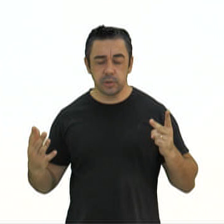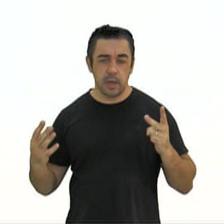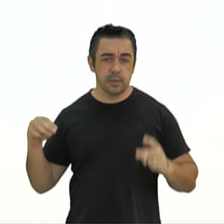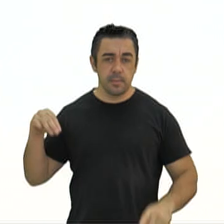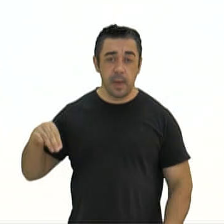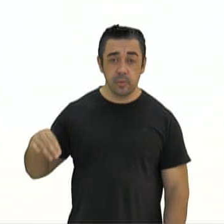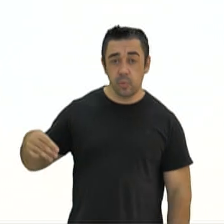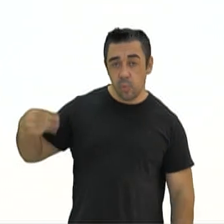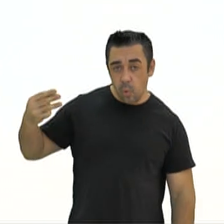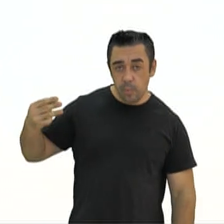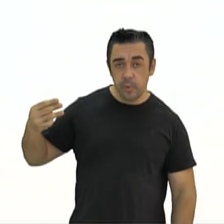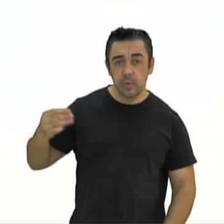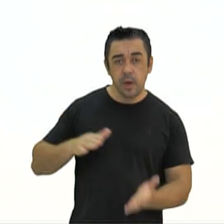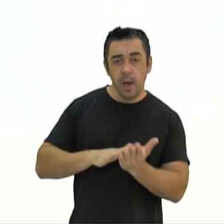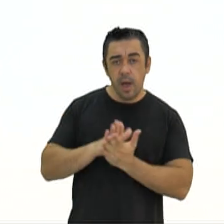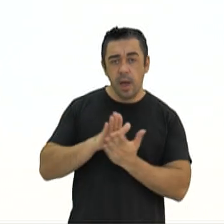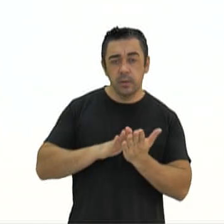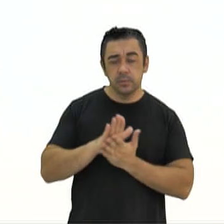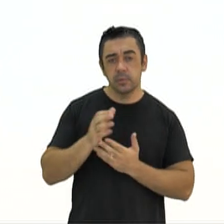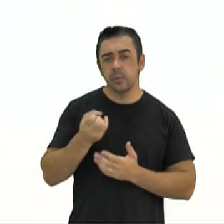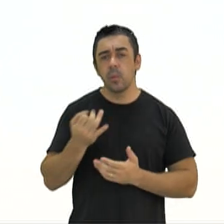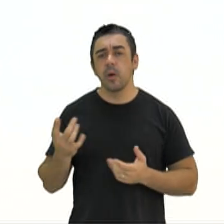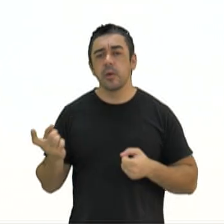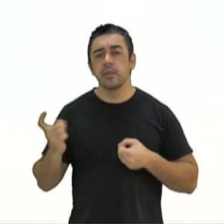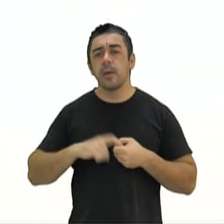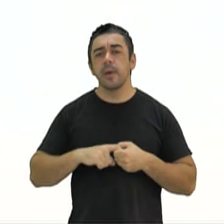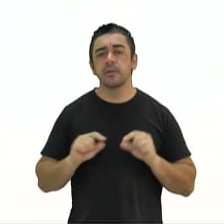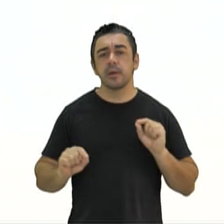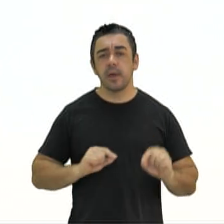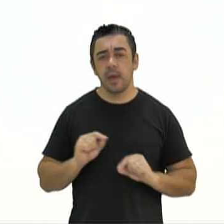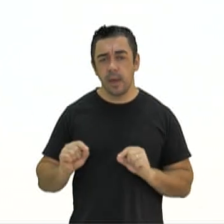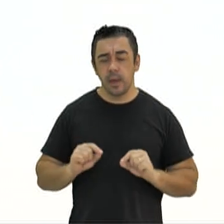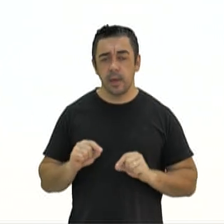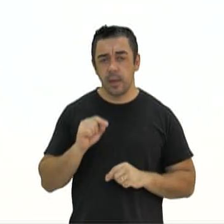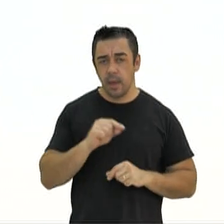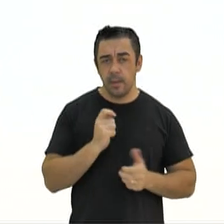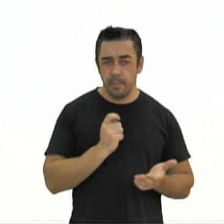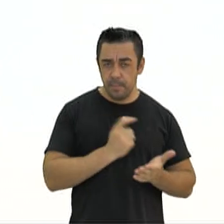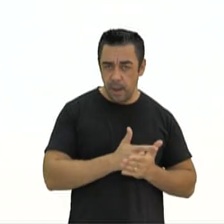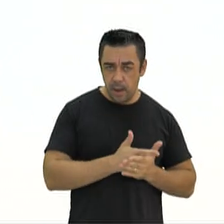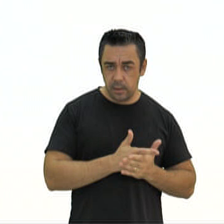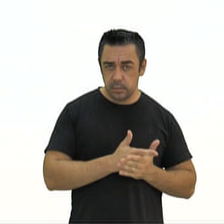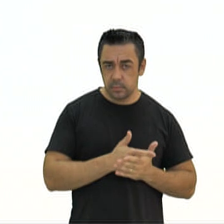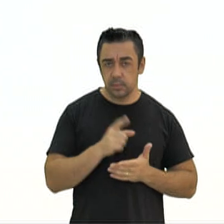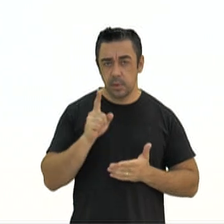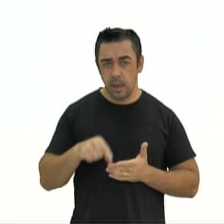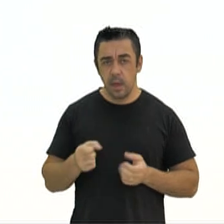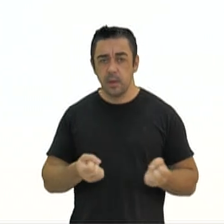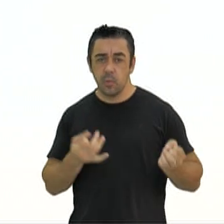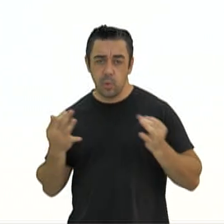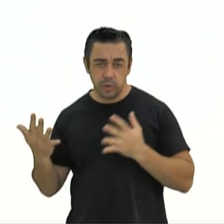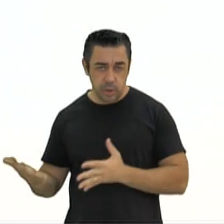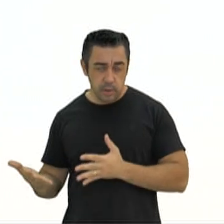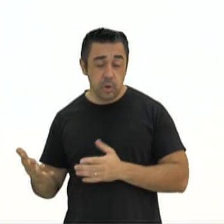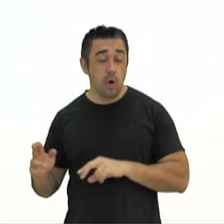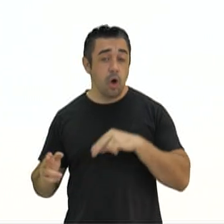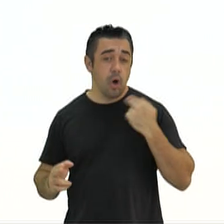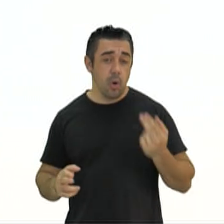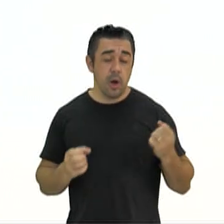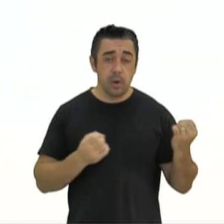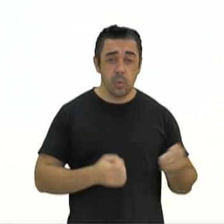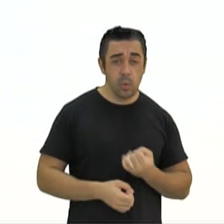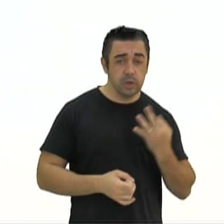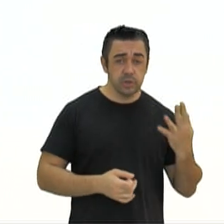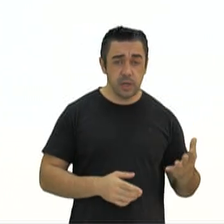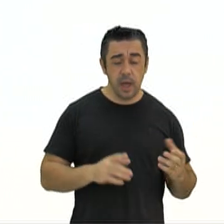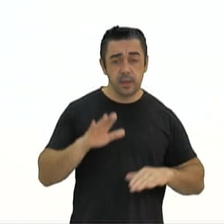cúbicos consumidos. Quem depende de quem? O valor da fatura depende da quantidade ou a quantidade é que depende